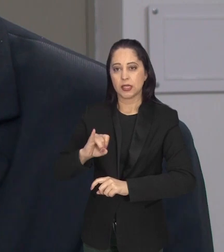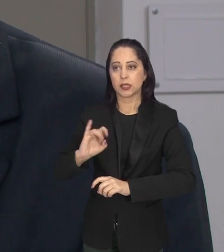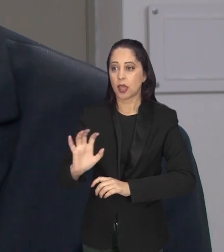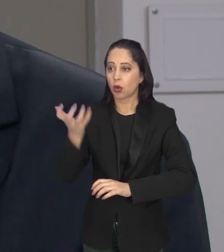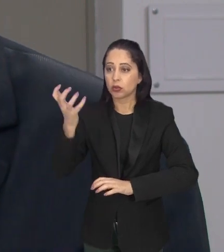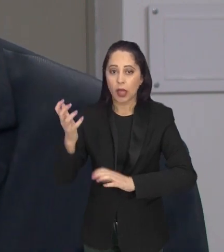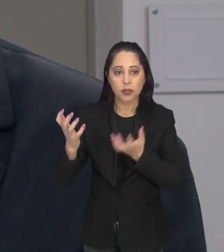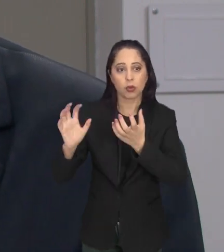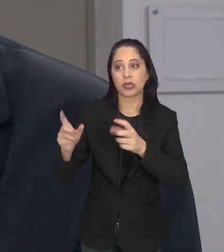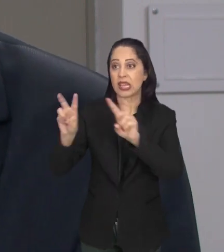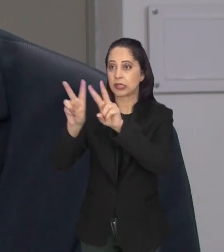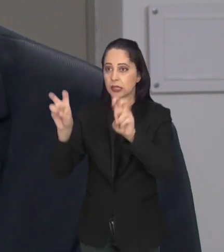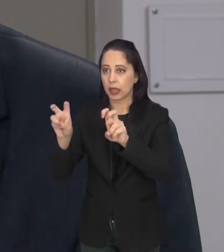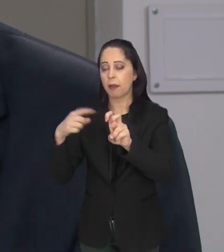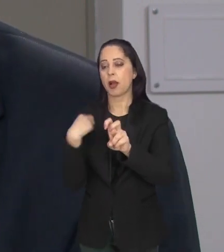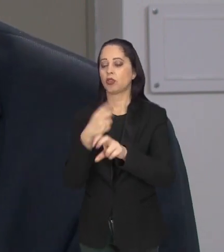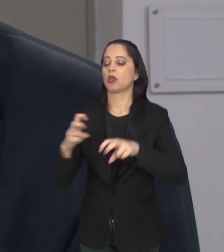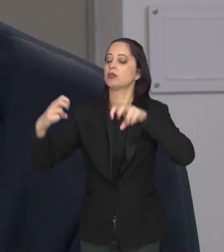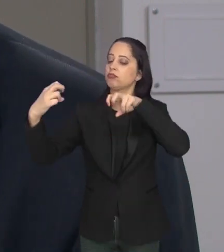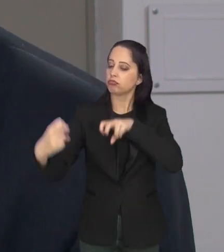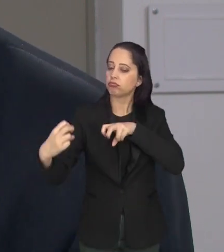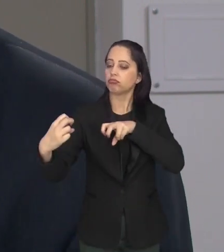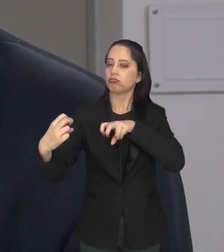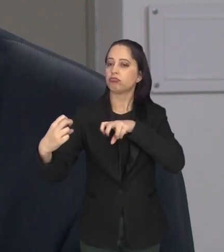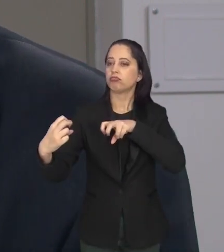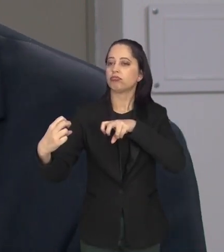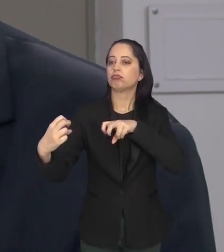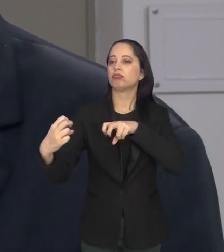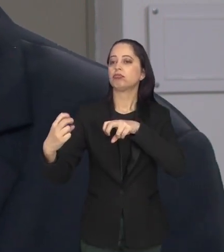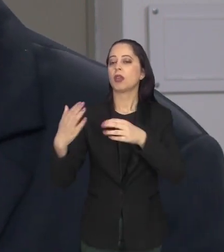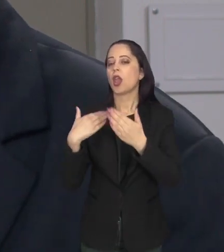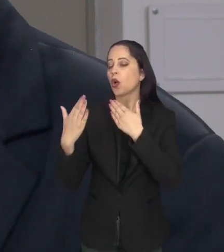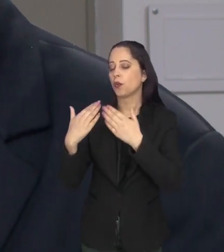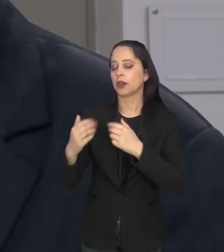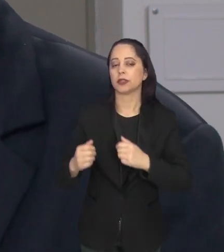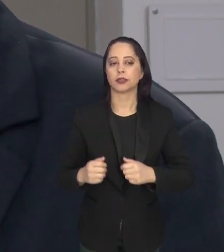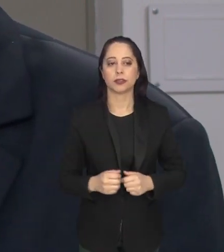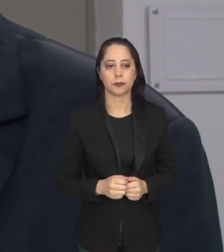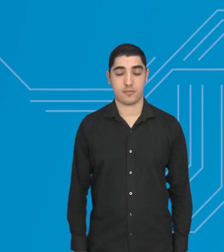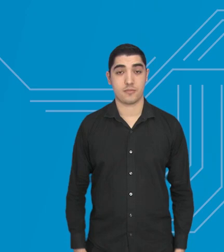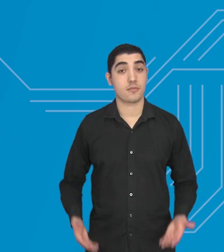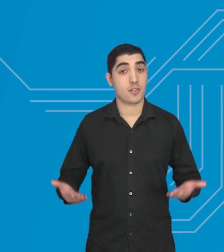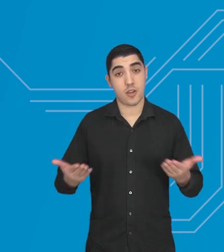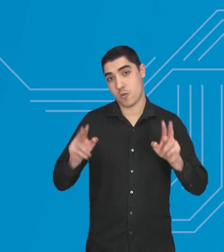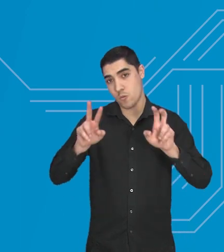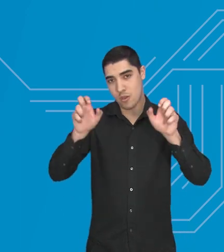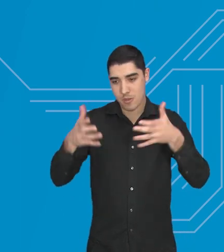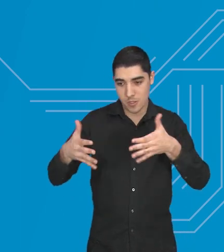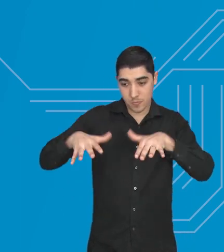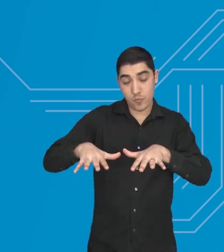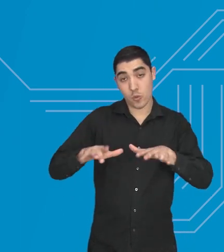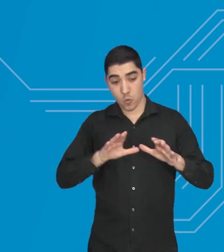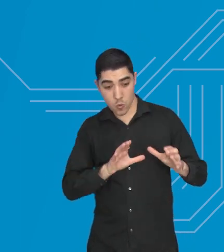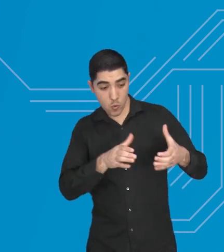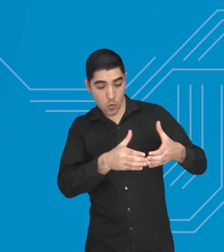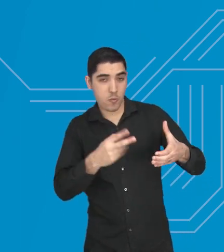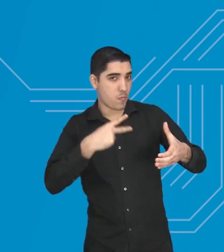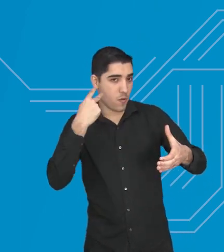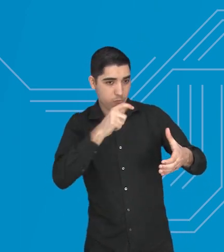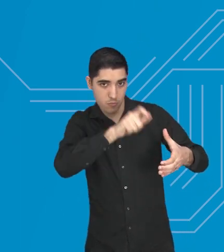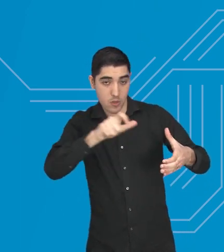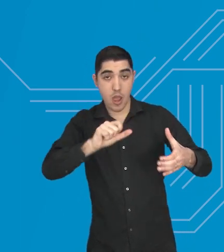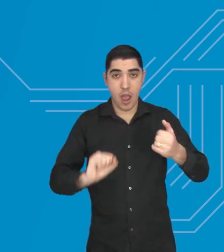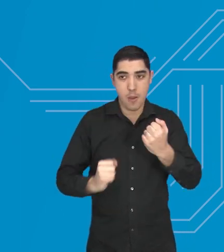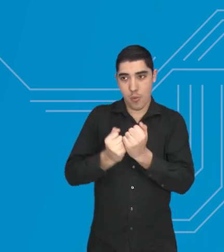vão surgindo, a gente vai demandando aí a Secretaria de Saúde, principalmente. Agora, falando de inclusão, a